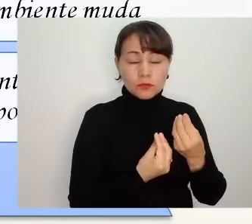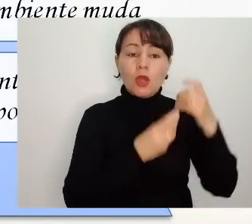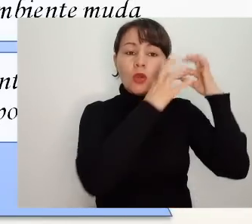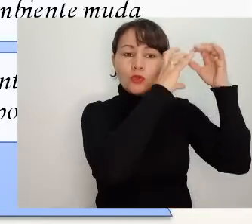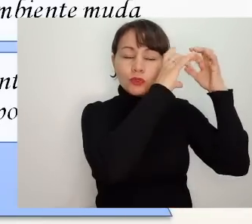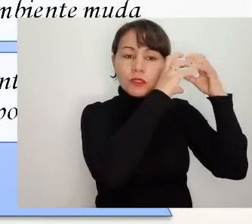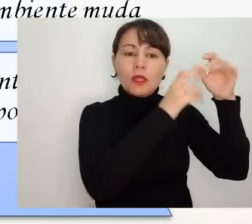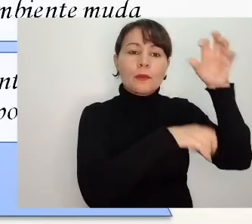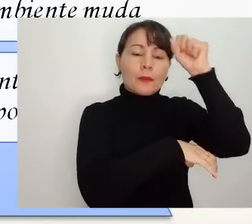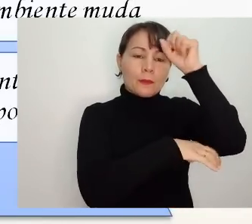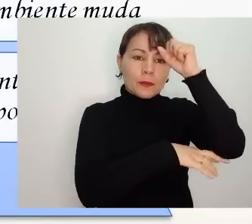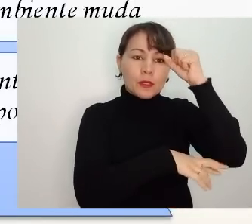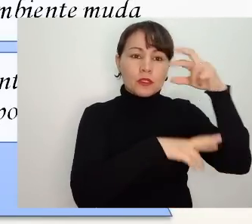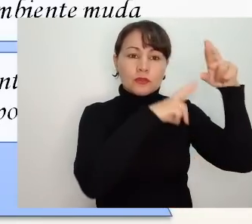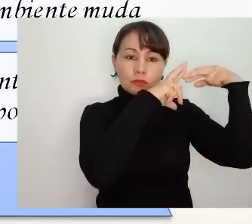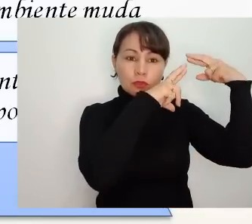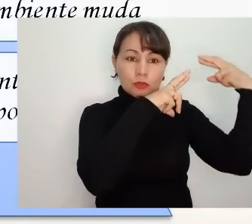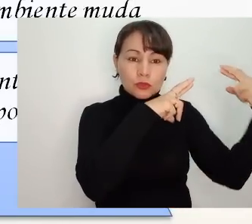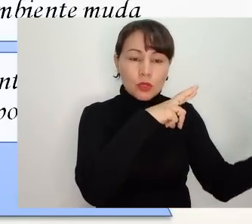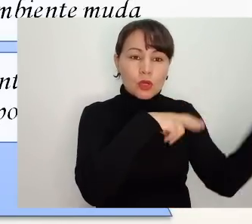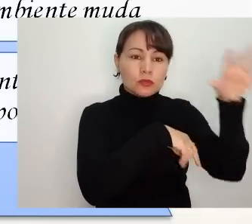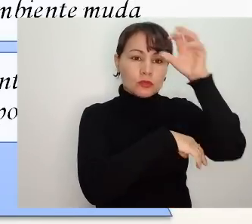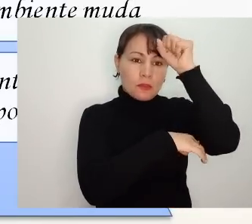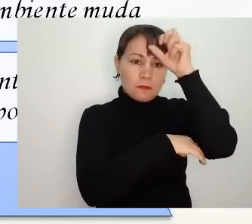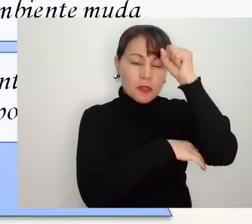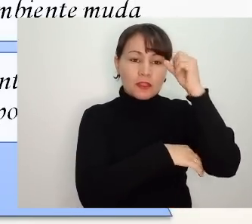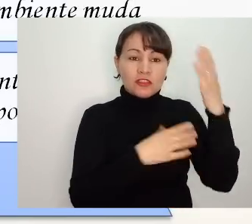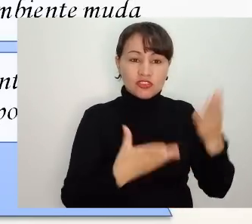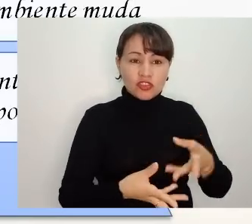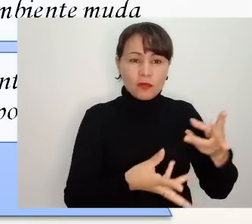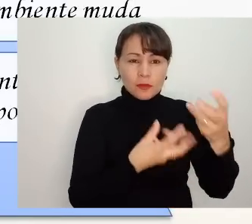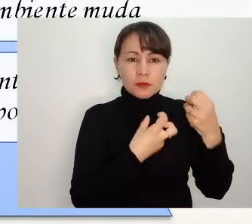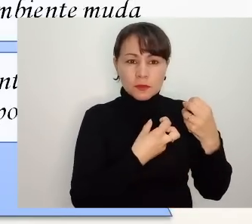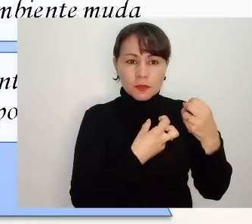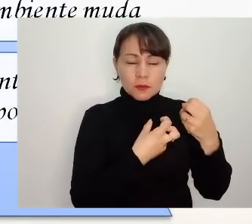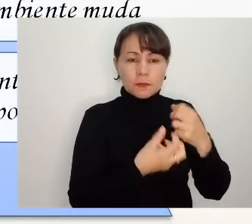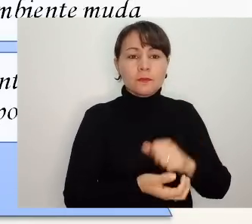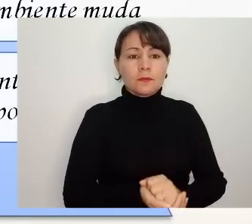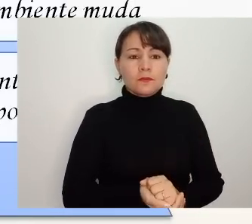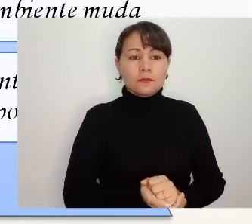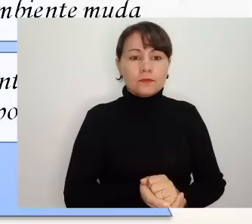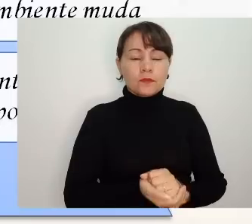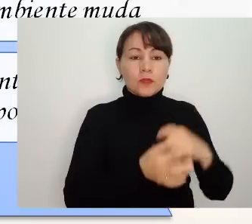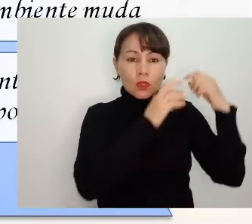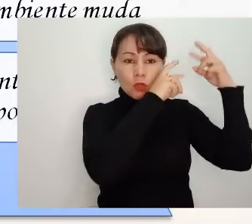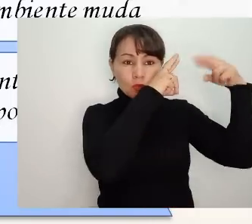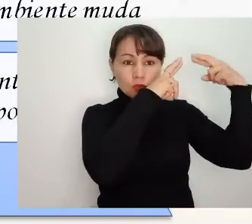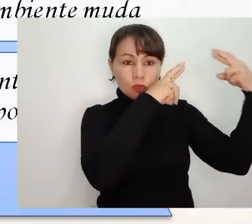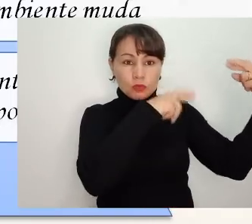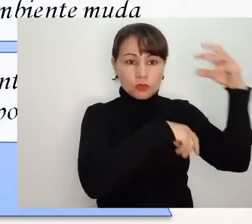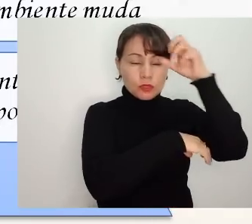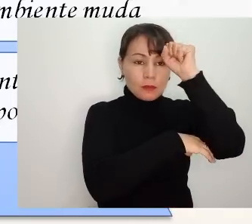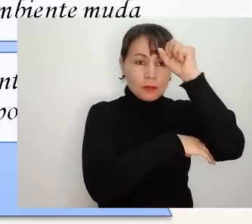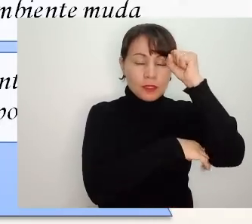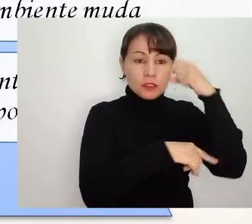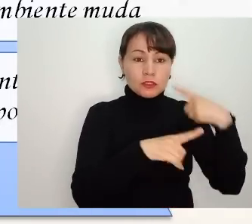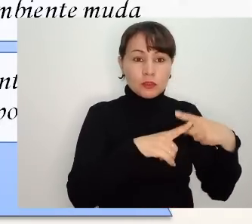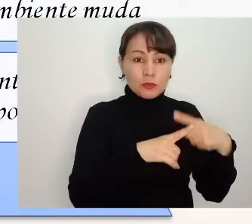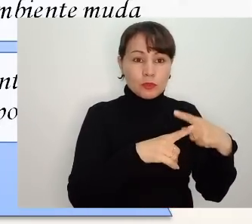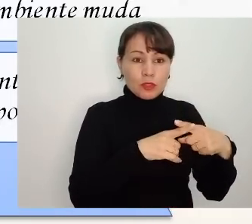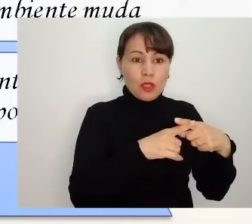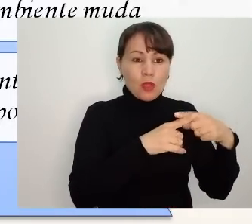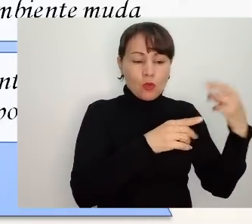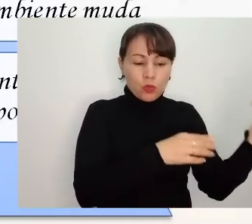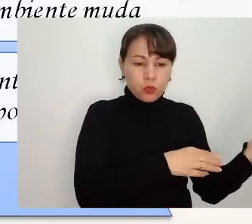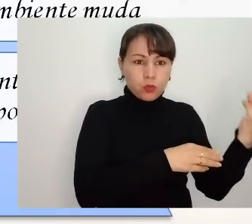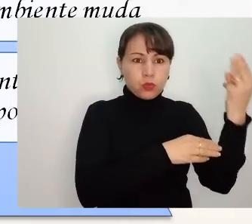cérebro aprende porque os neurônios aprendem. Vocês viram como eles aprendem, né? Os neurônios aprendem porque